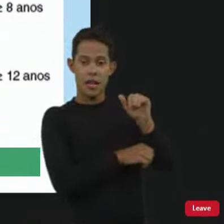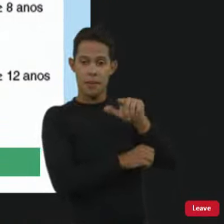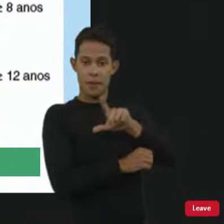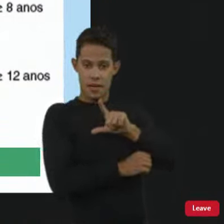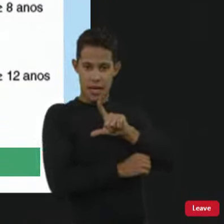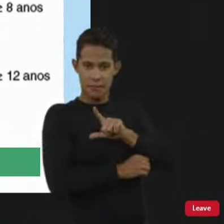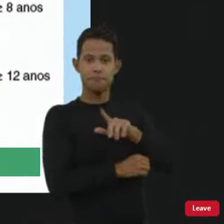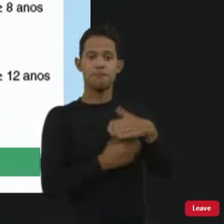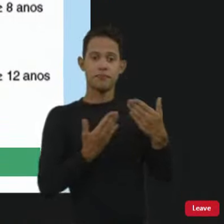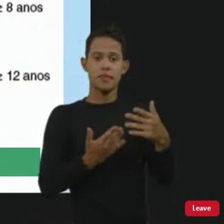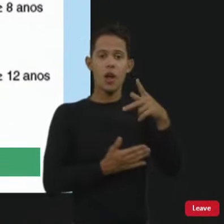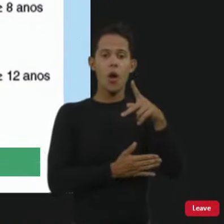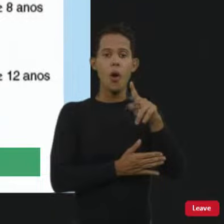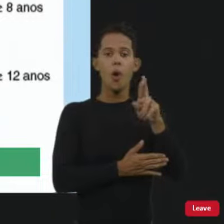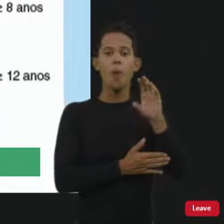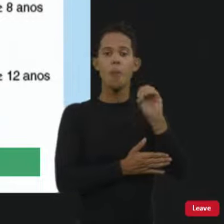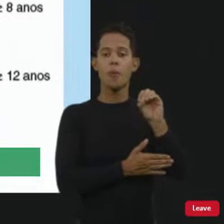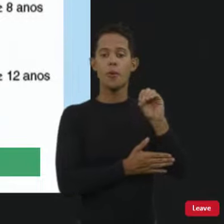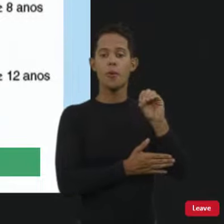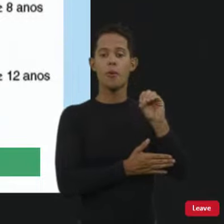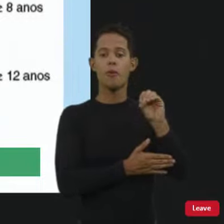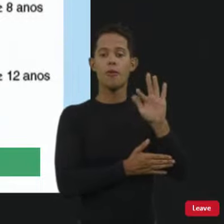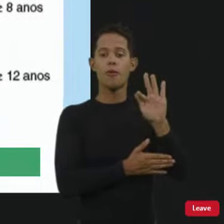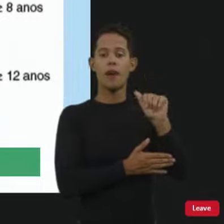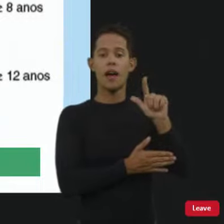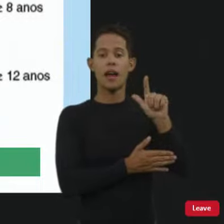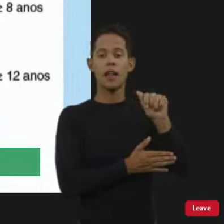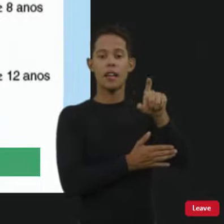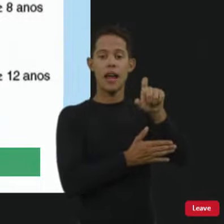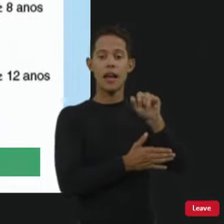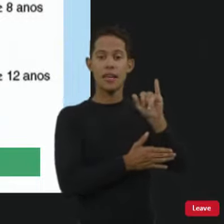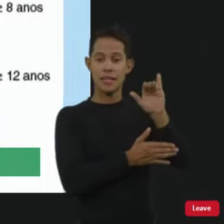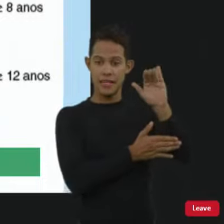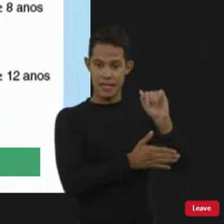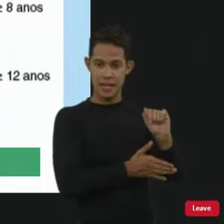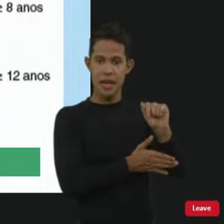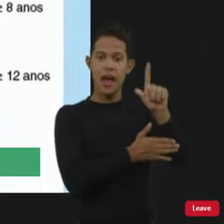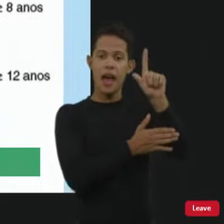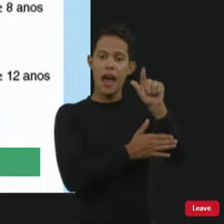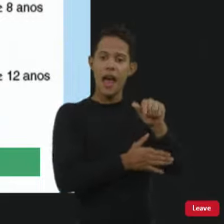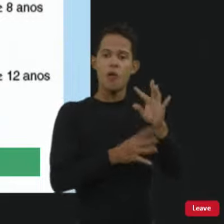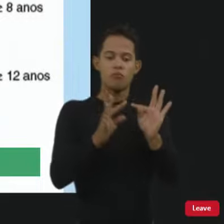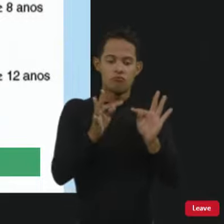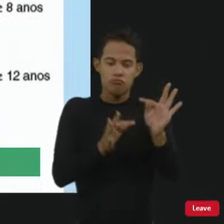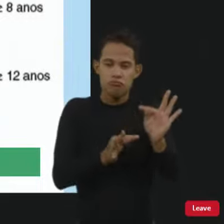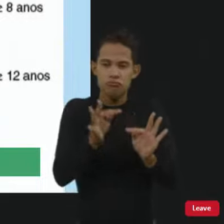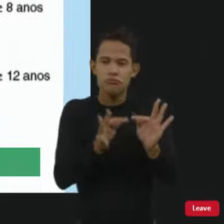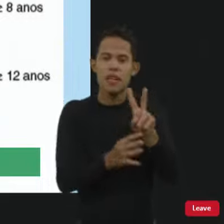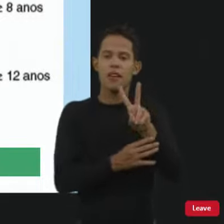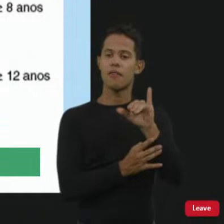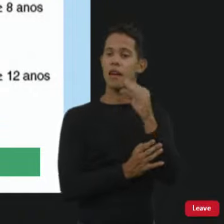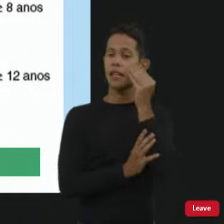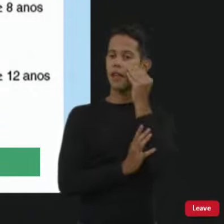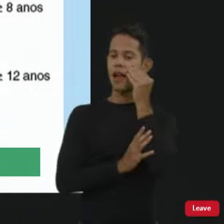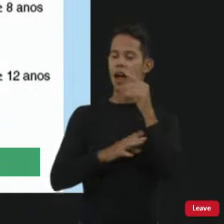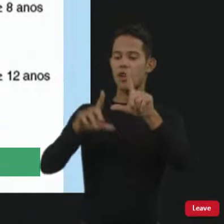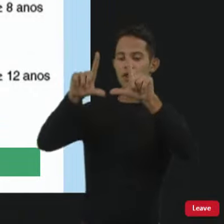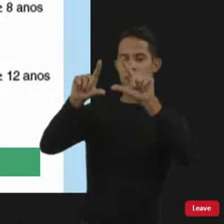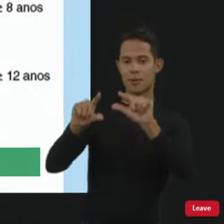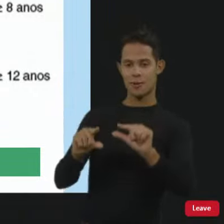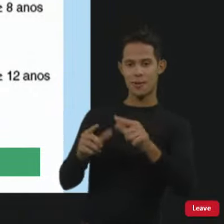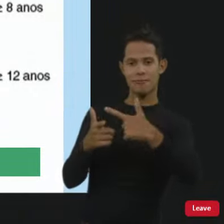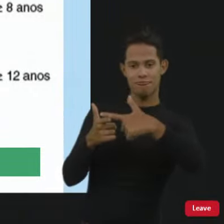tratamento que a gente dá para tentar evitar a crise. E o critério que a gente tem para dar um